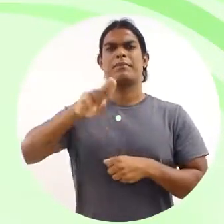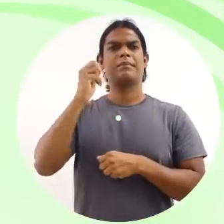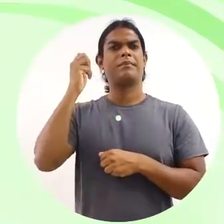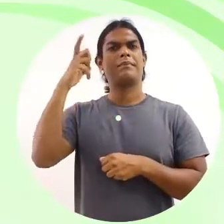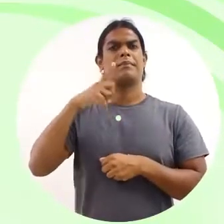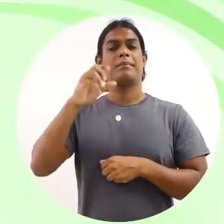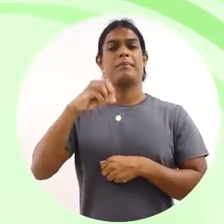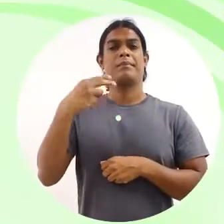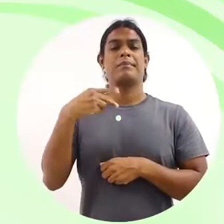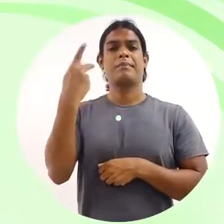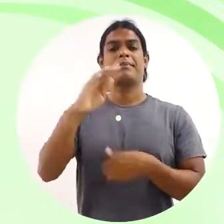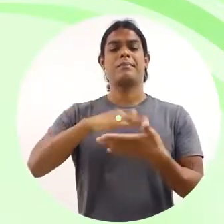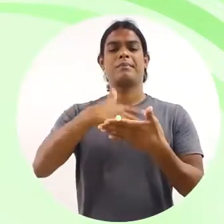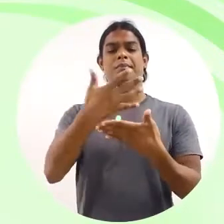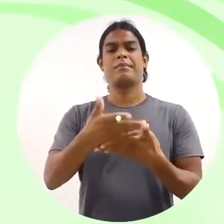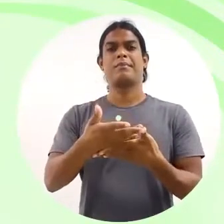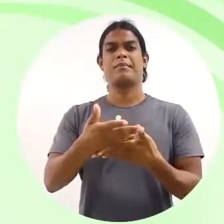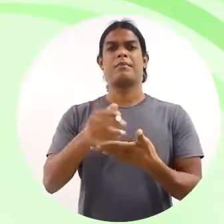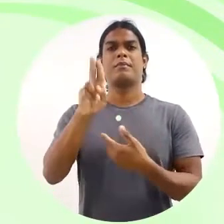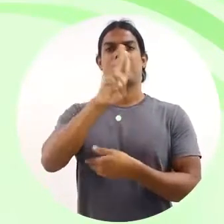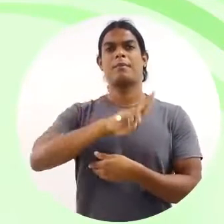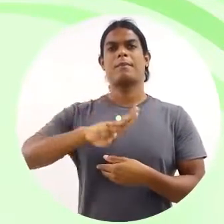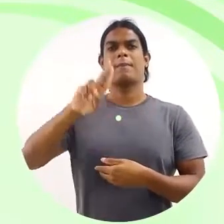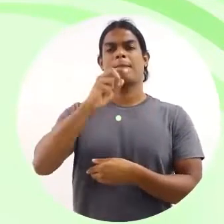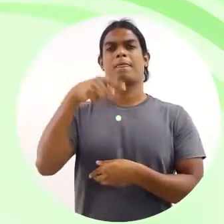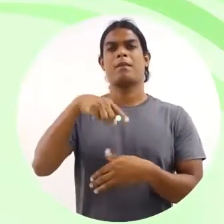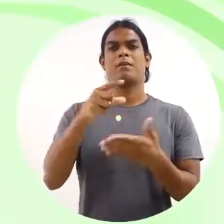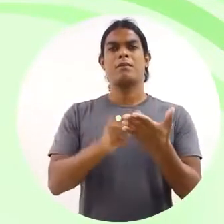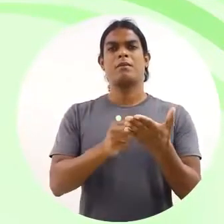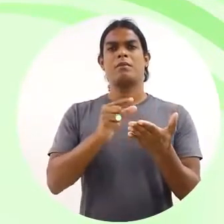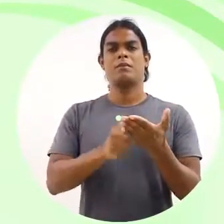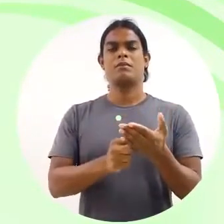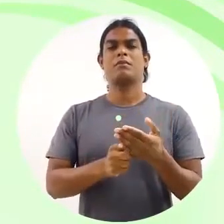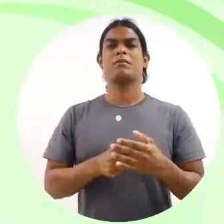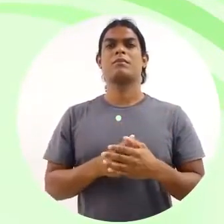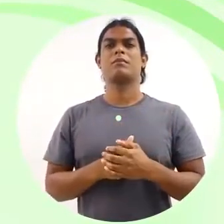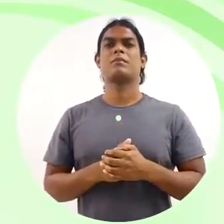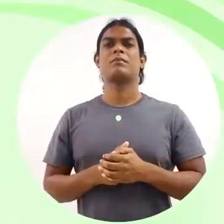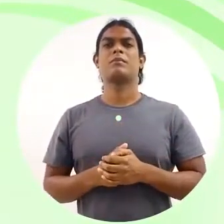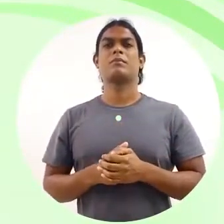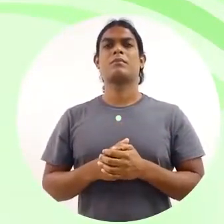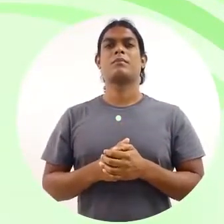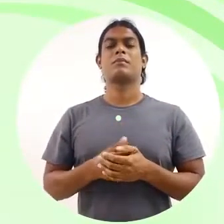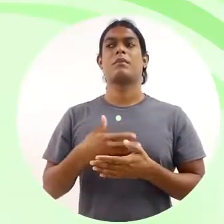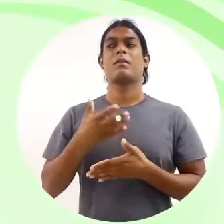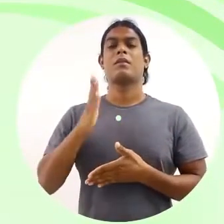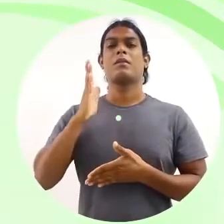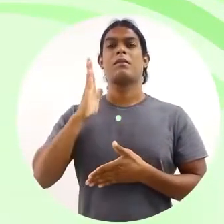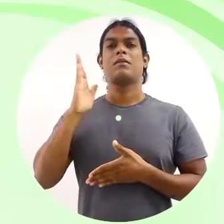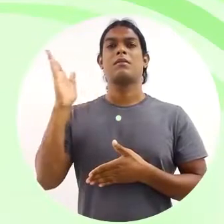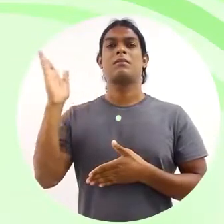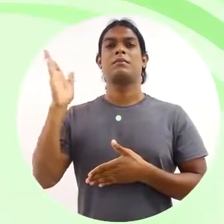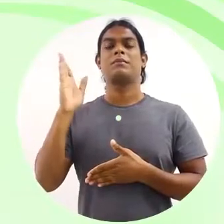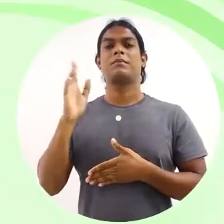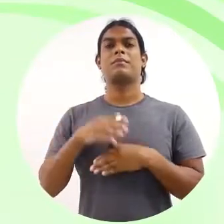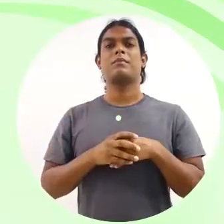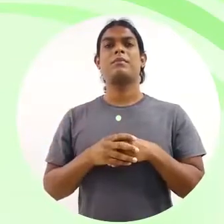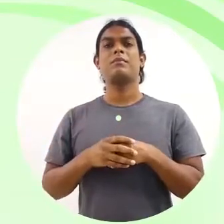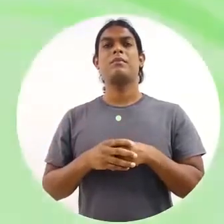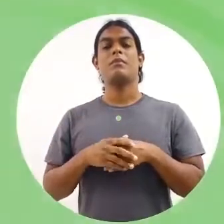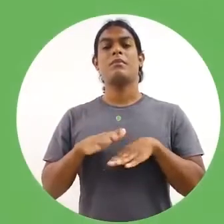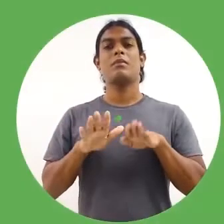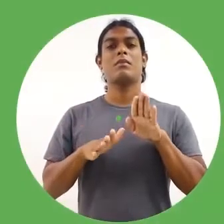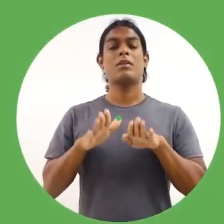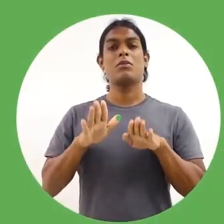ou o seu tablet para a utilização de podcast e vodcast. Vejamos aqui mais alguns pontos